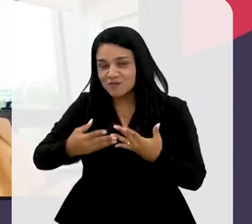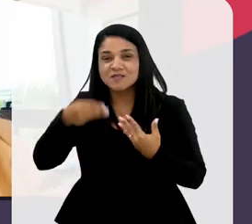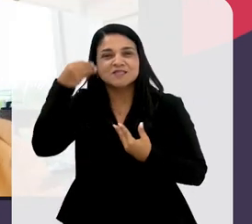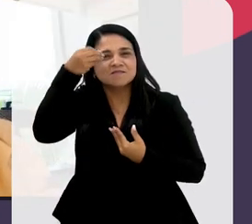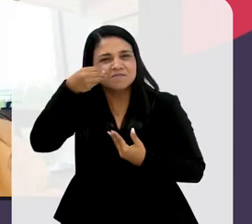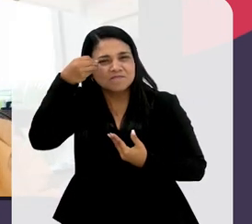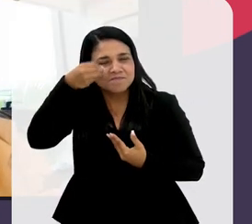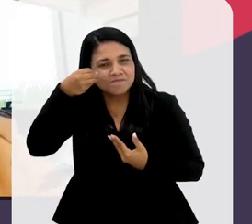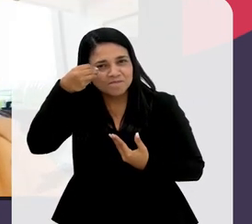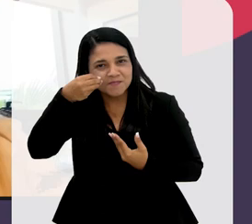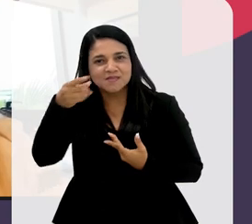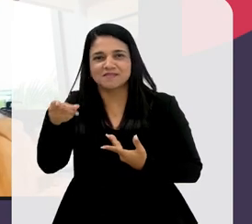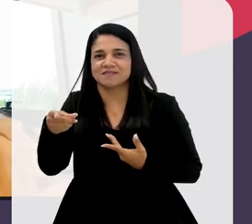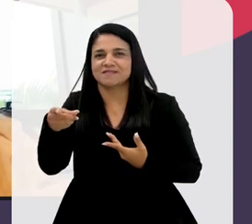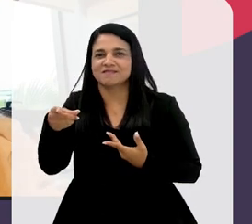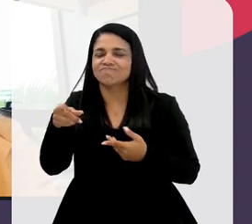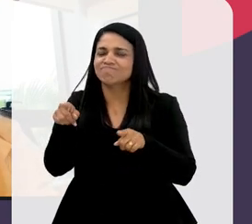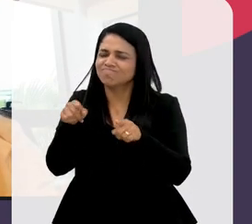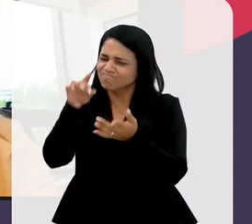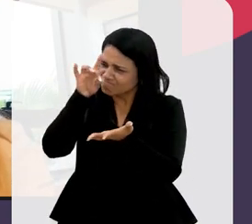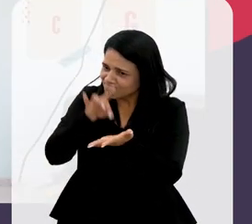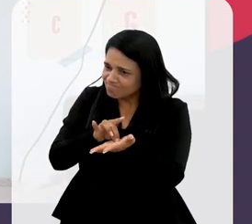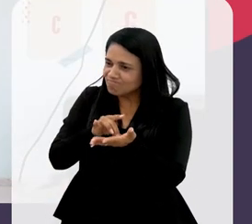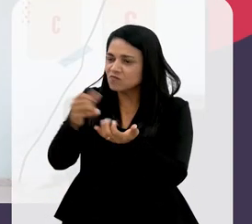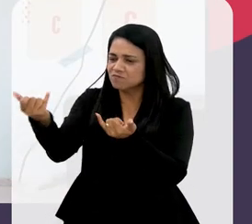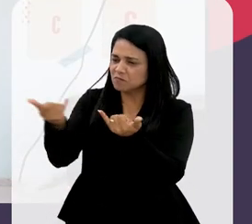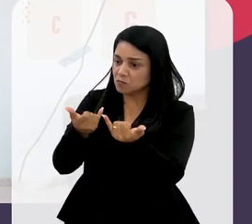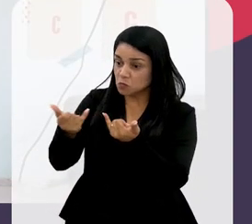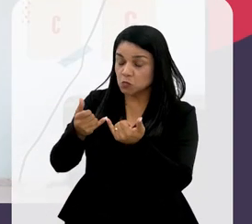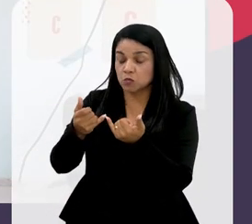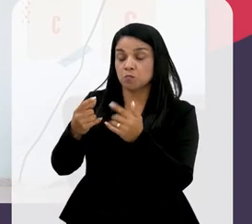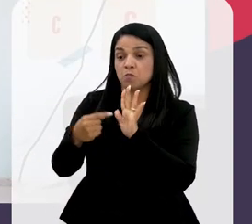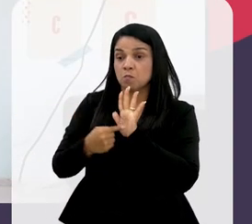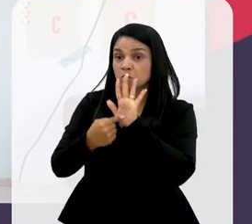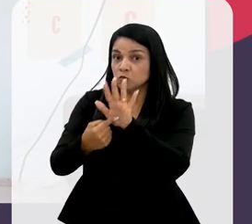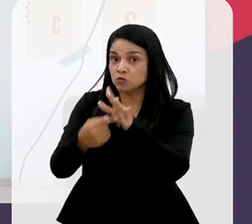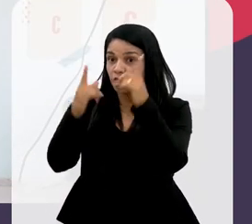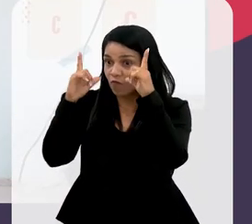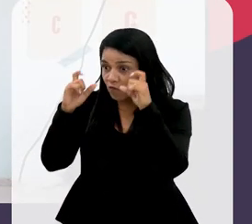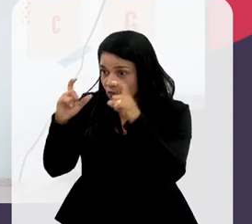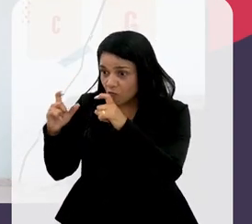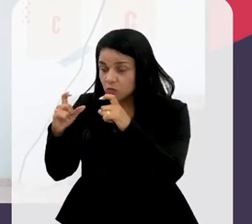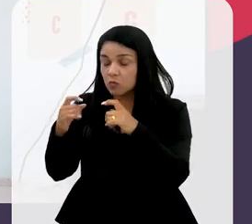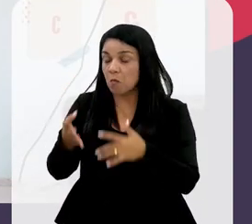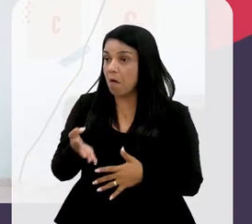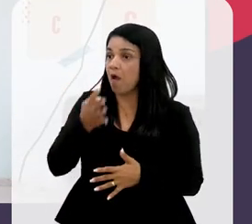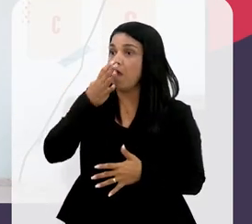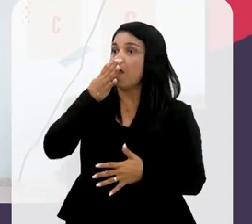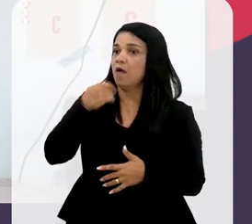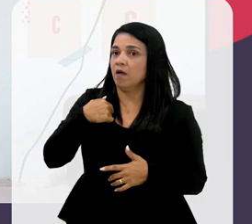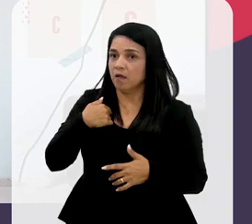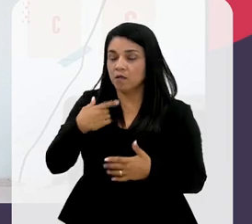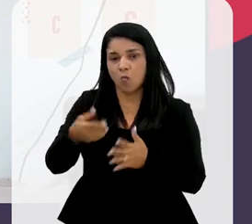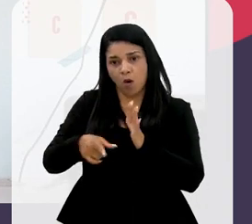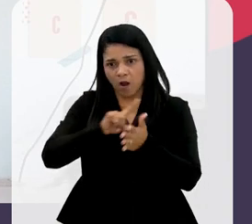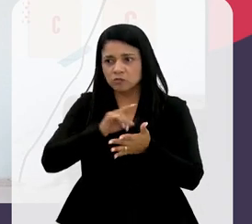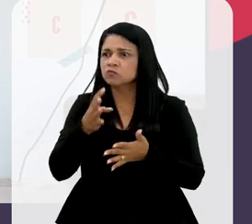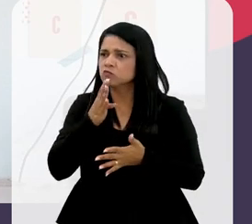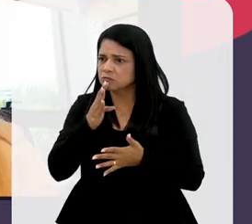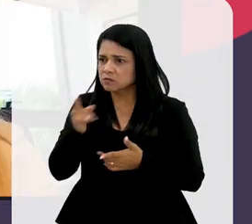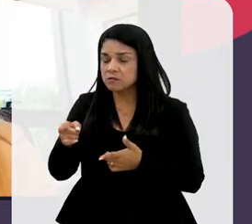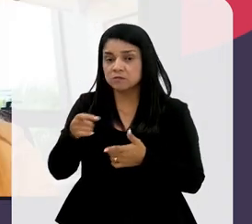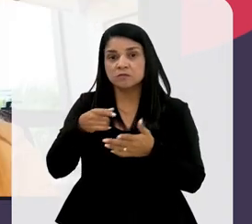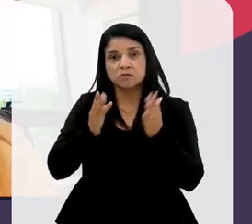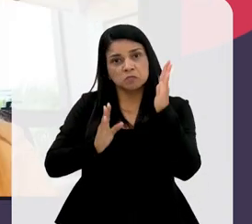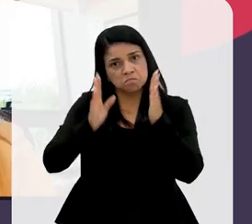teu relato, pela tua experiência. Realmente, quando você me contou e me mostrou as fotos, eu fiquei muito impressionada, né? Eu te conhecia